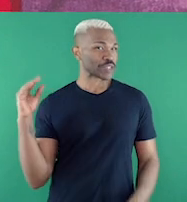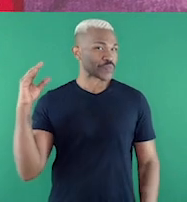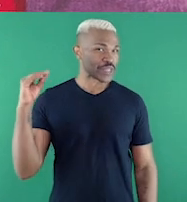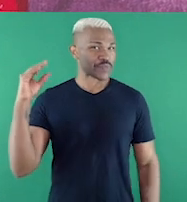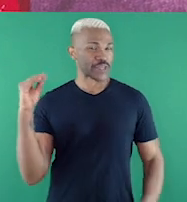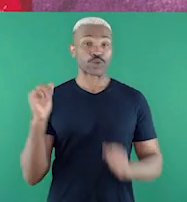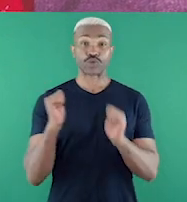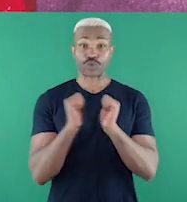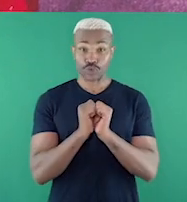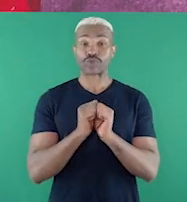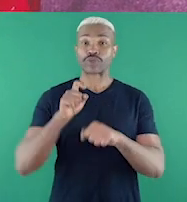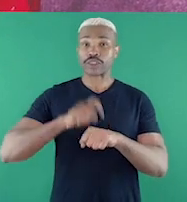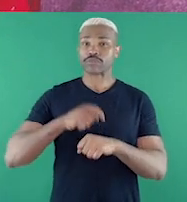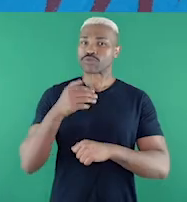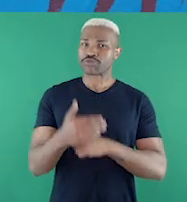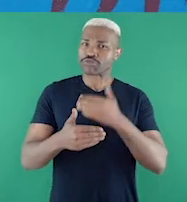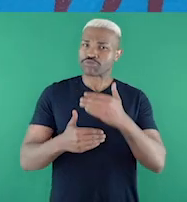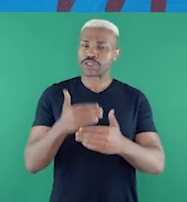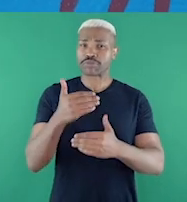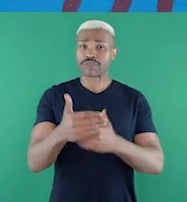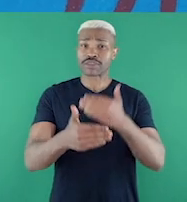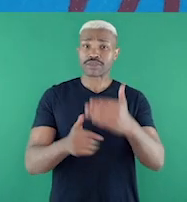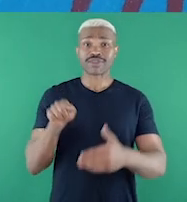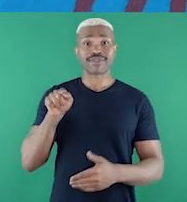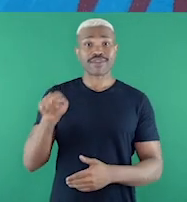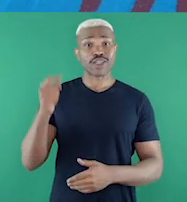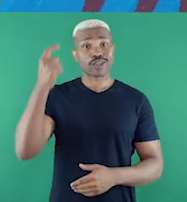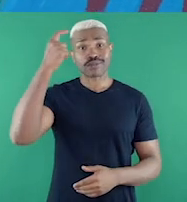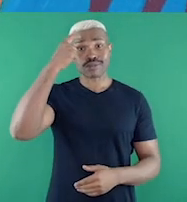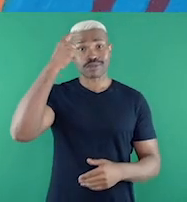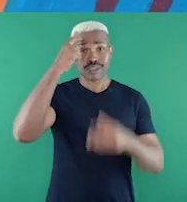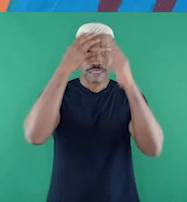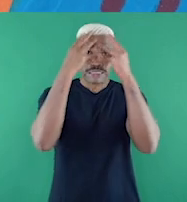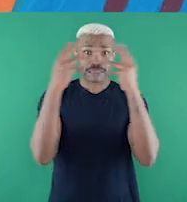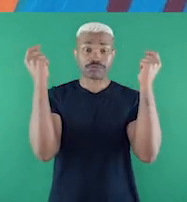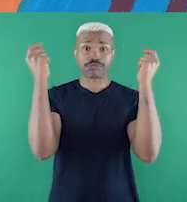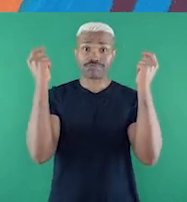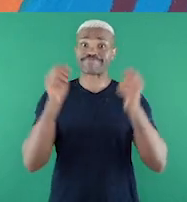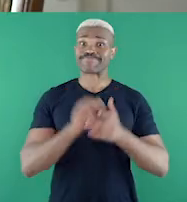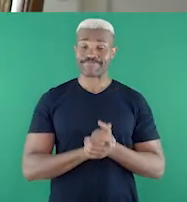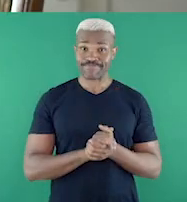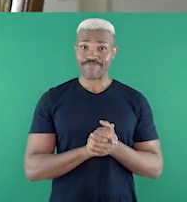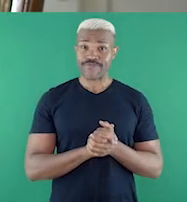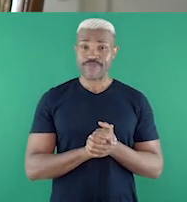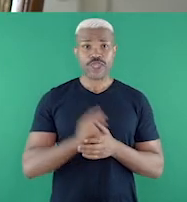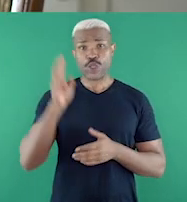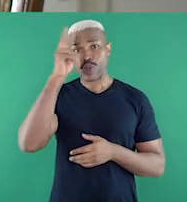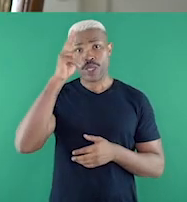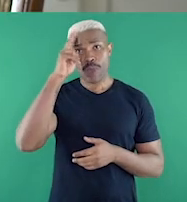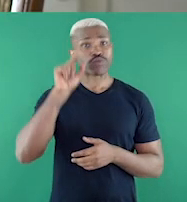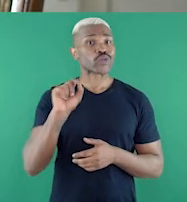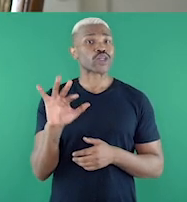companhia. Até que, com o passar do tempo, começou a perder a memória. Não lembrava do dia